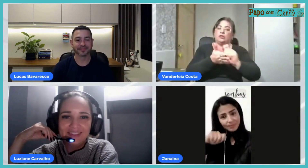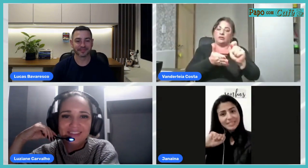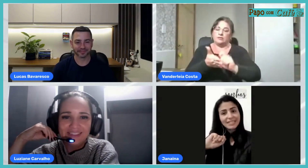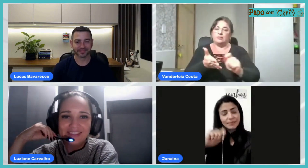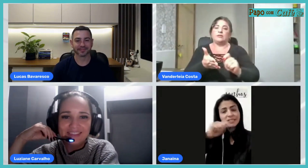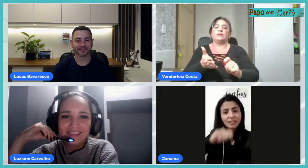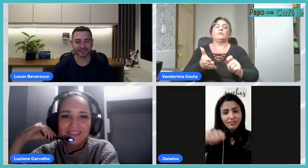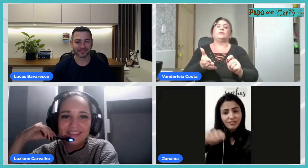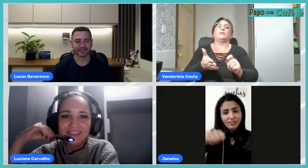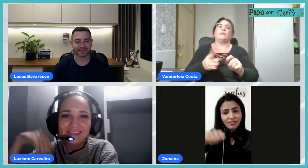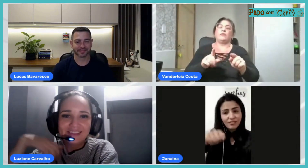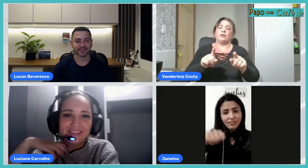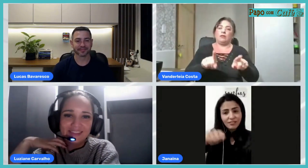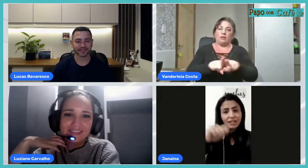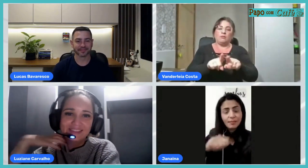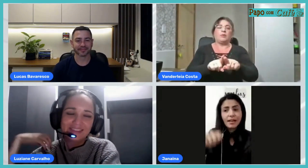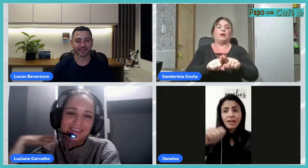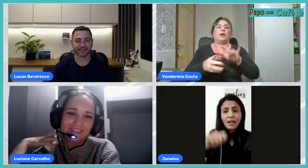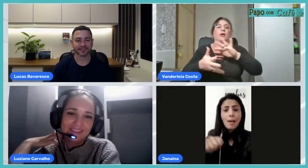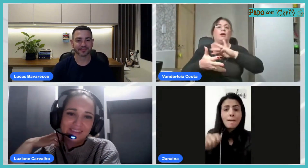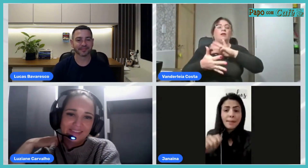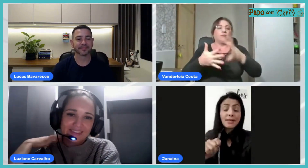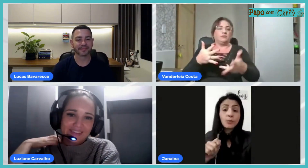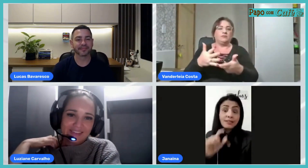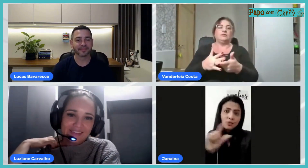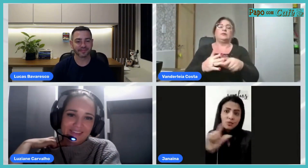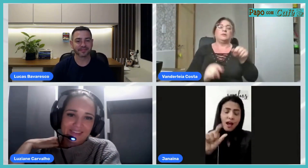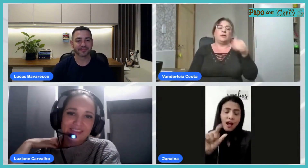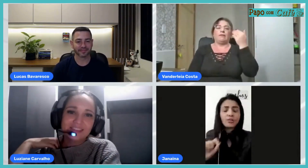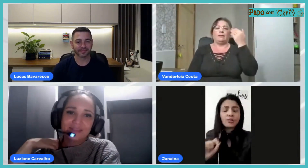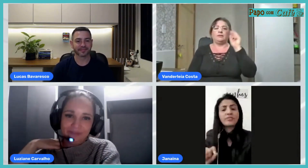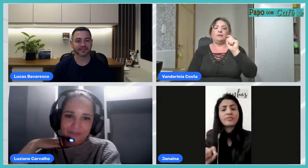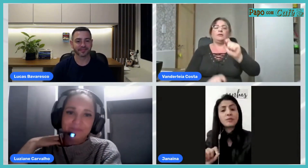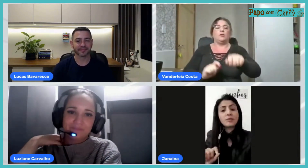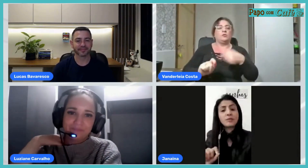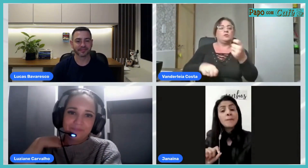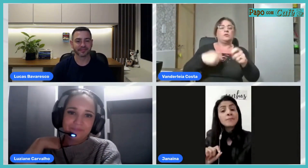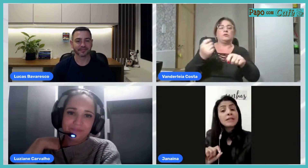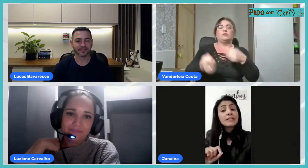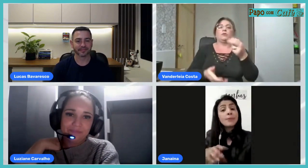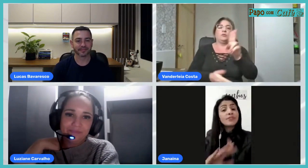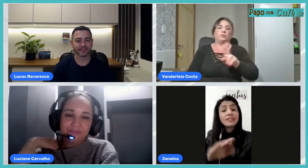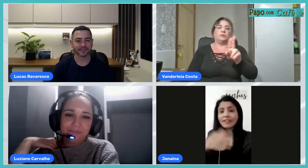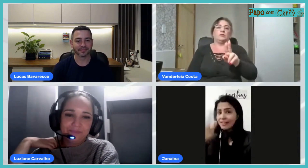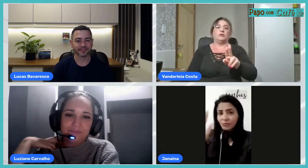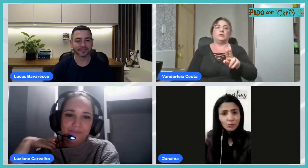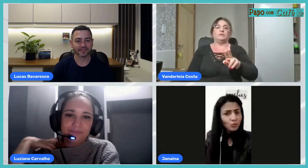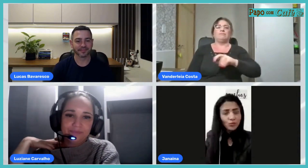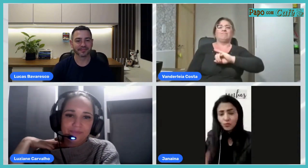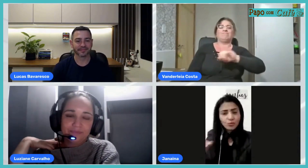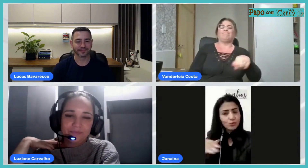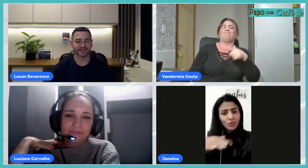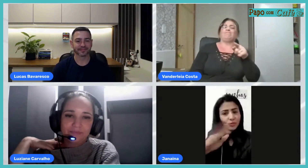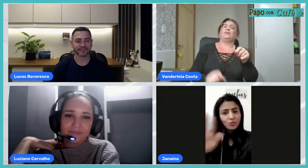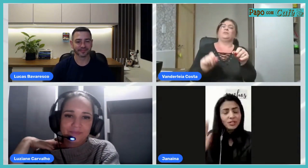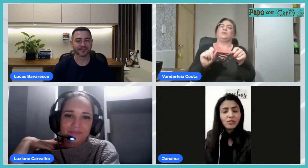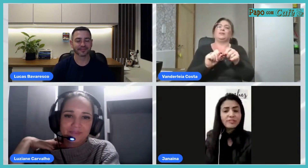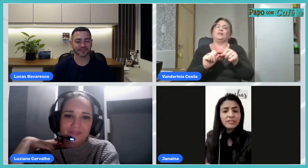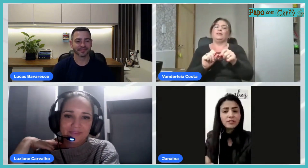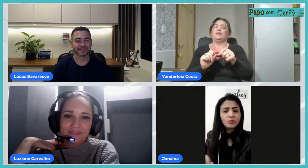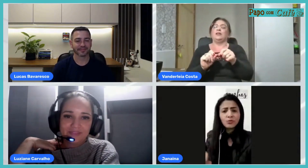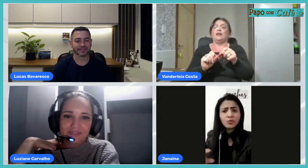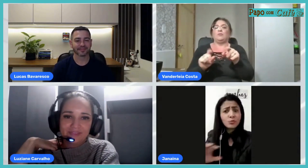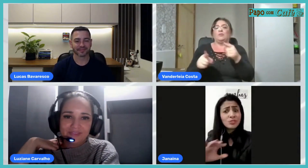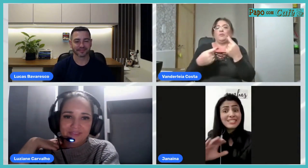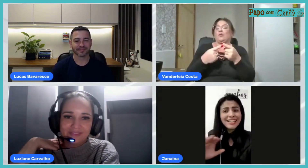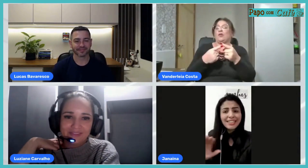letra Libras, né, para escrever ali para a menina poder entender o sinal que eu estava fazendo. E aproveitei que estavam os alunos ali